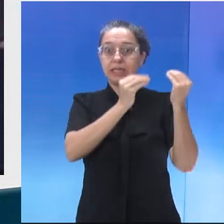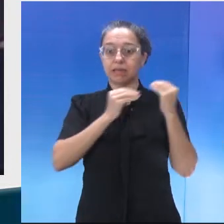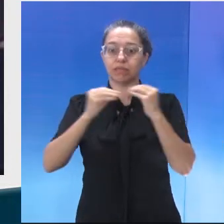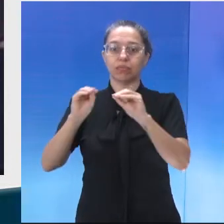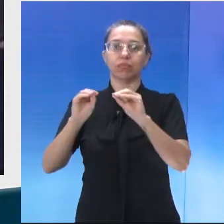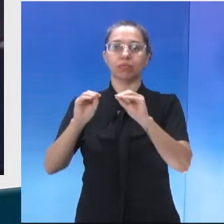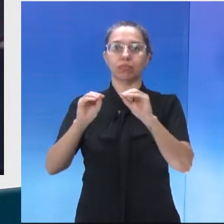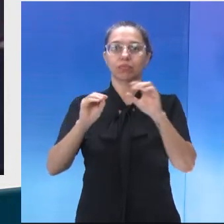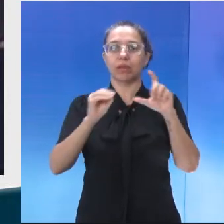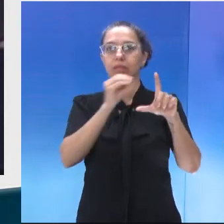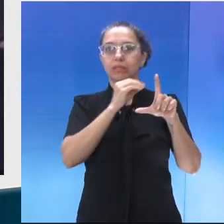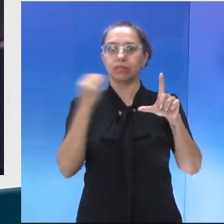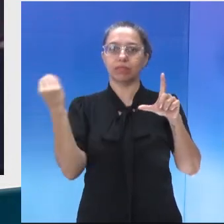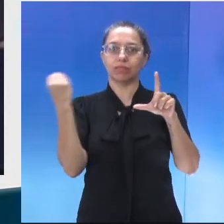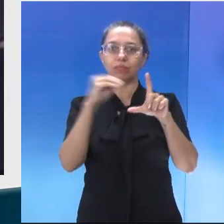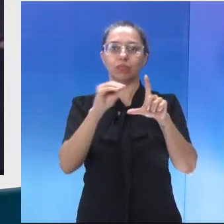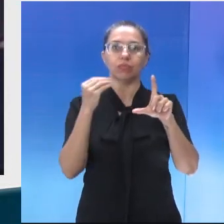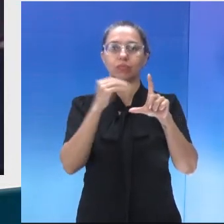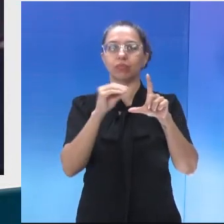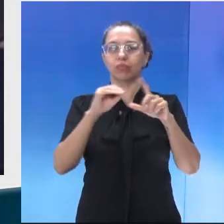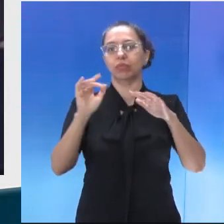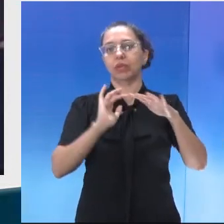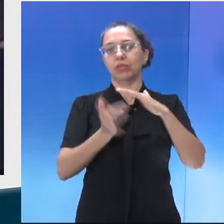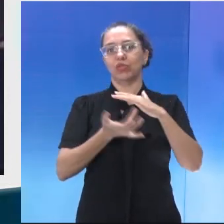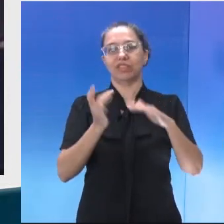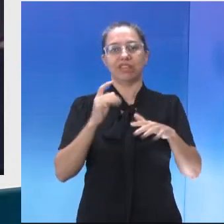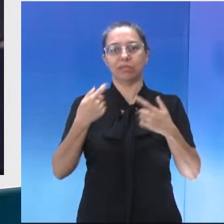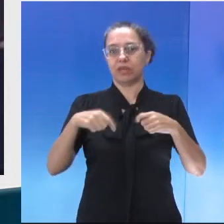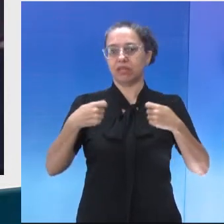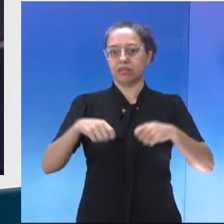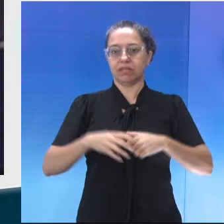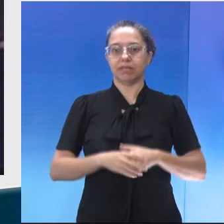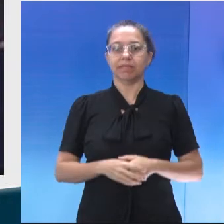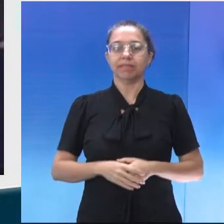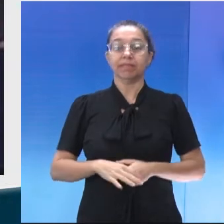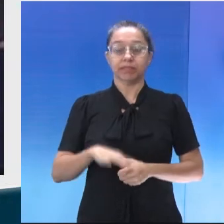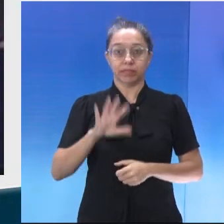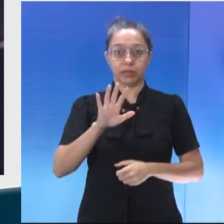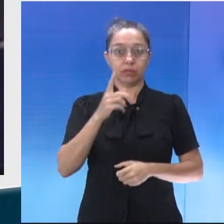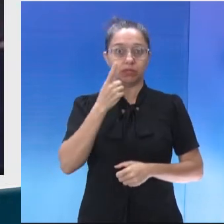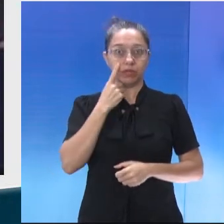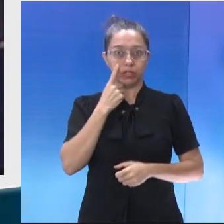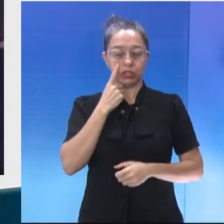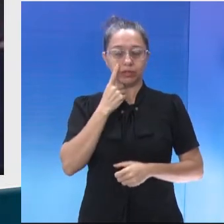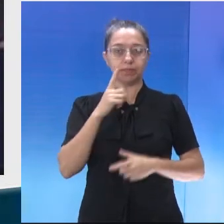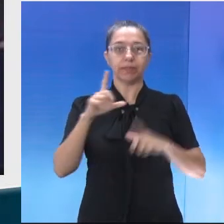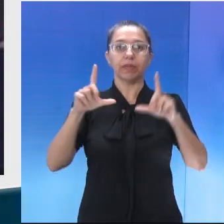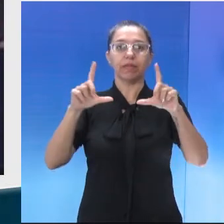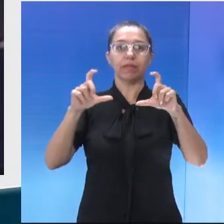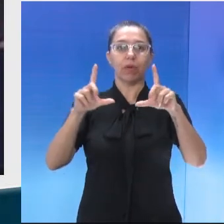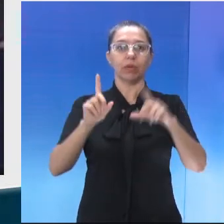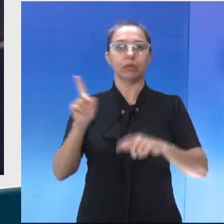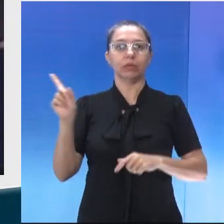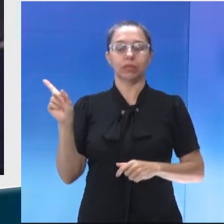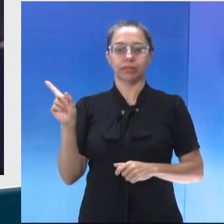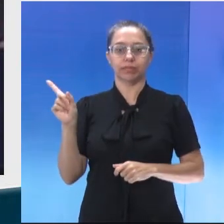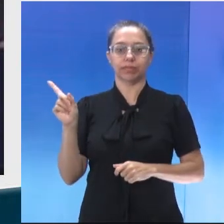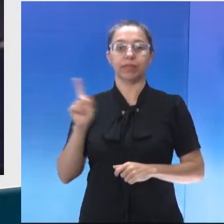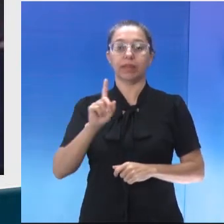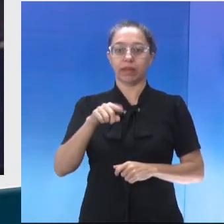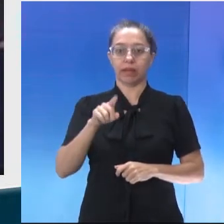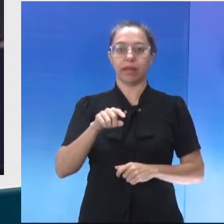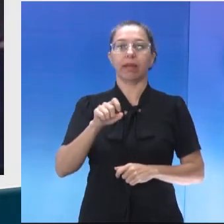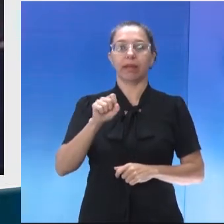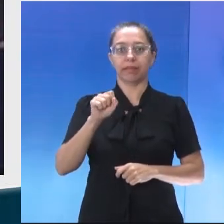mesmo? Vamos ver a outra figura que eu separei para vocês? Ah, tá, um detalhe. Essa foto aí, ó, é uma